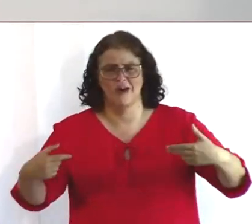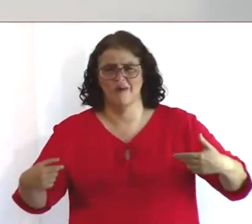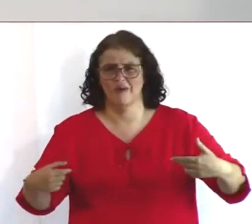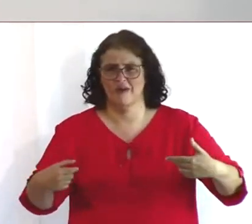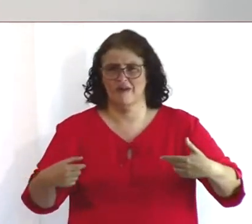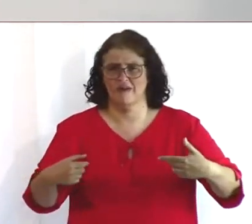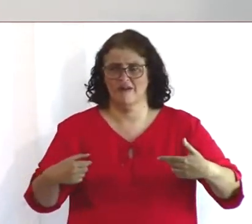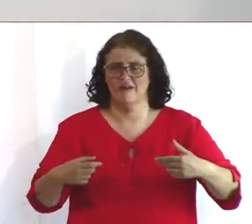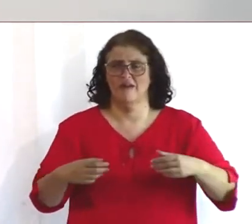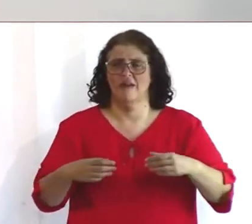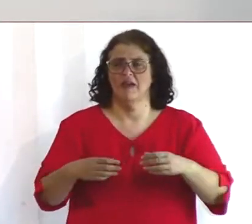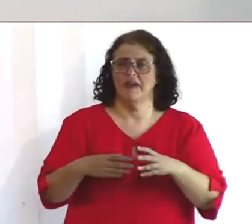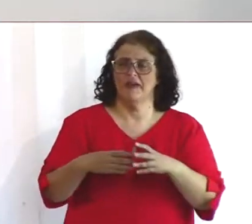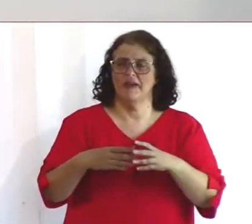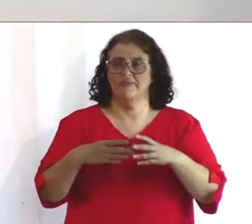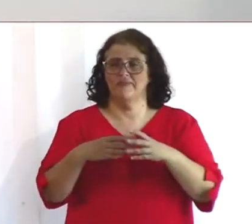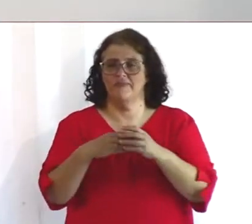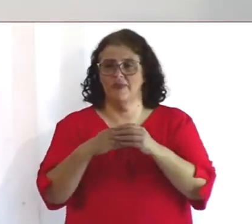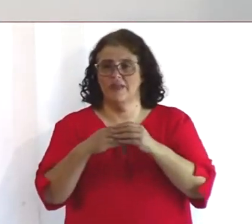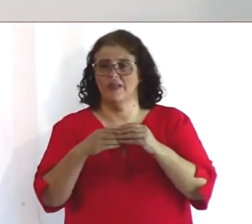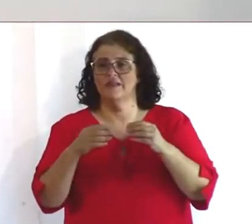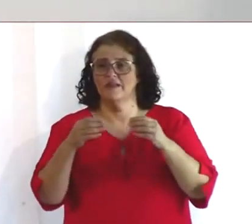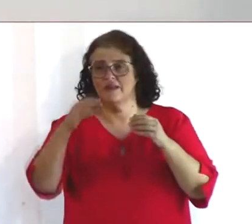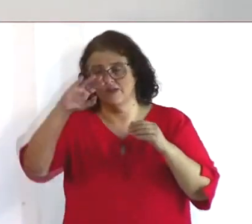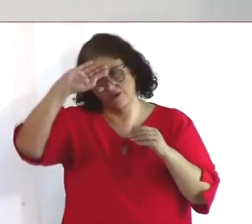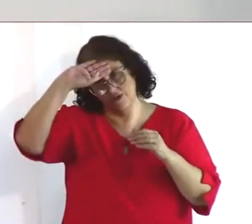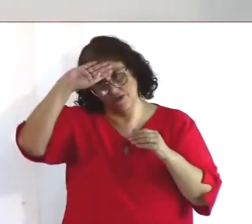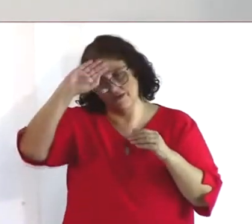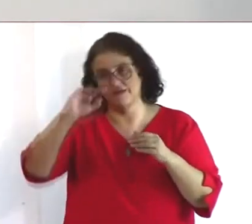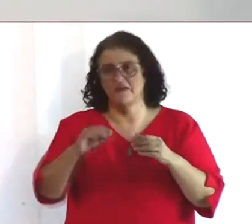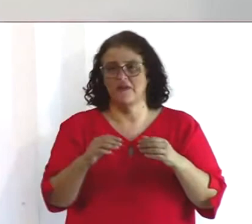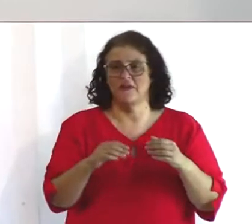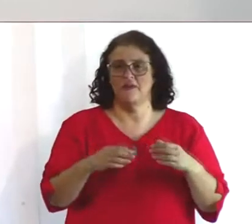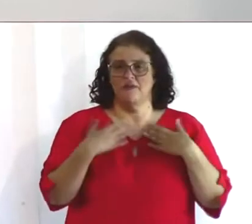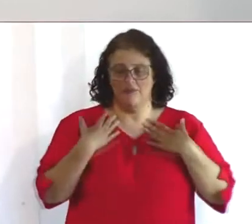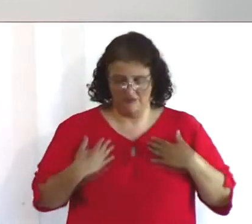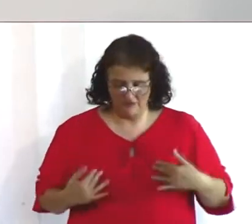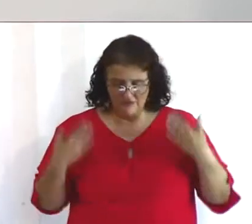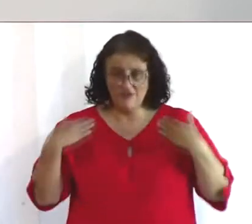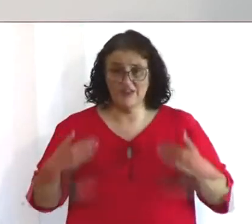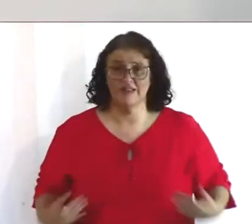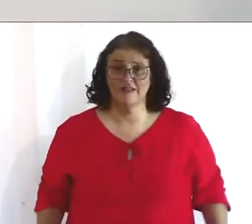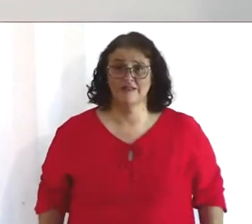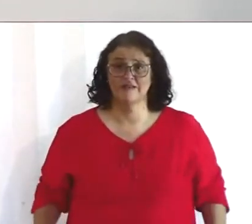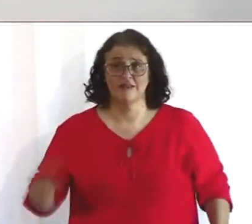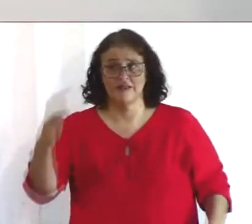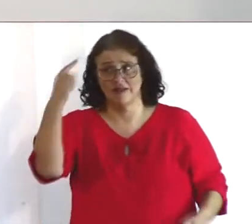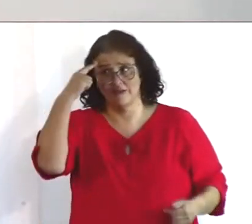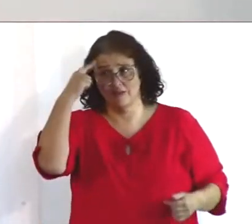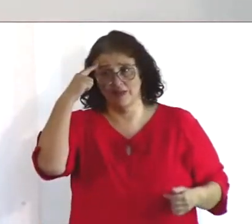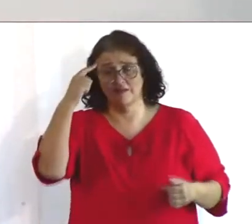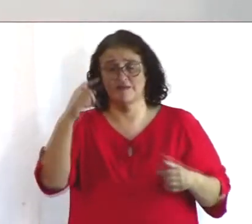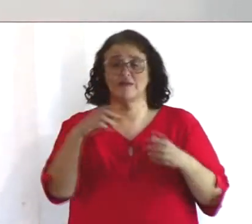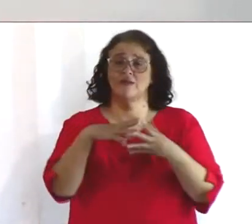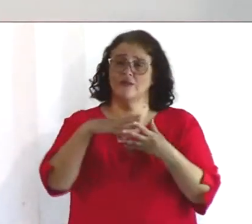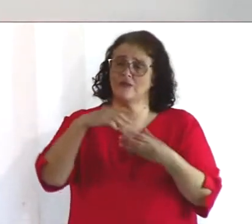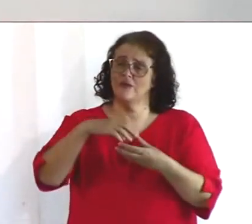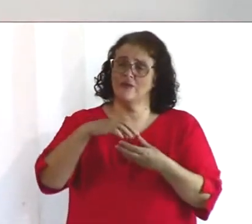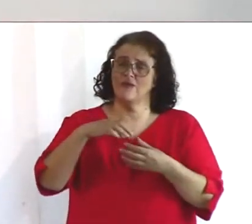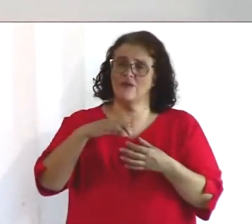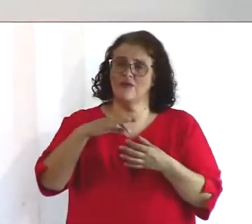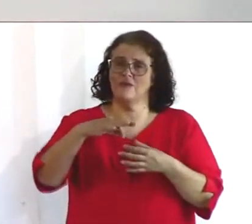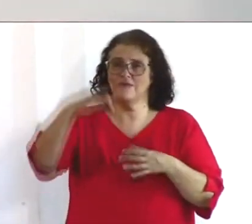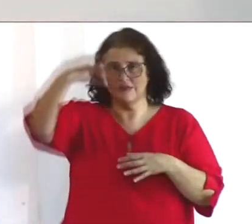física, seja ela mental, seja ela espiritual. Então essas são as 3 premissas básicas que eu gostaria de desenvolver